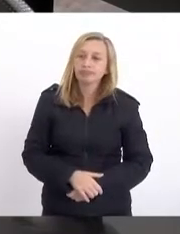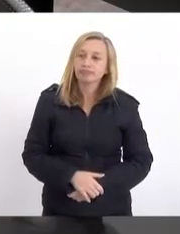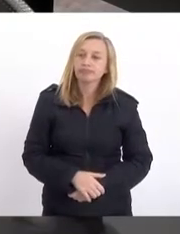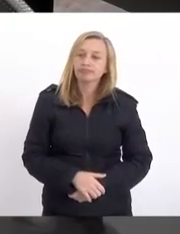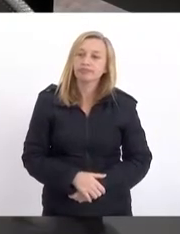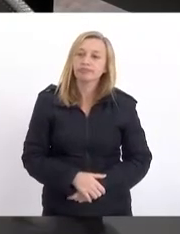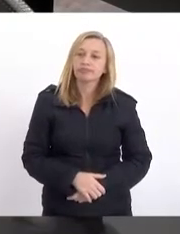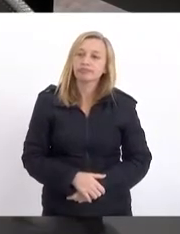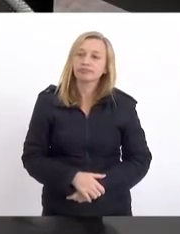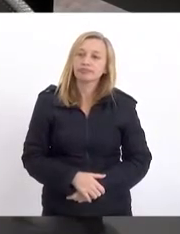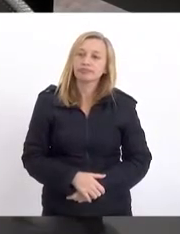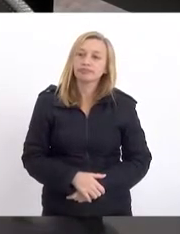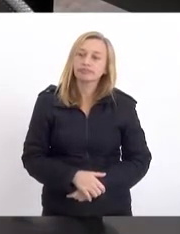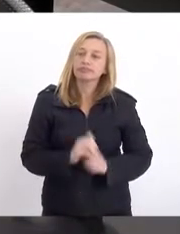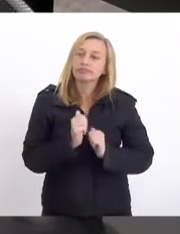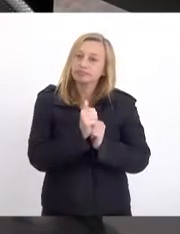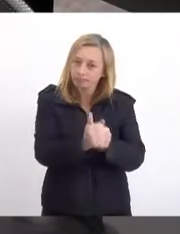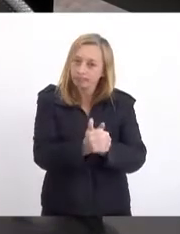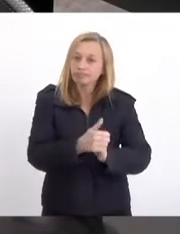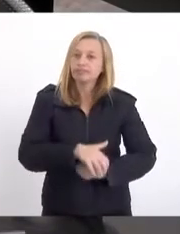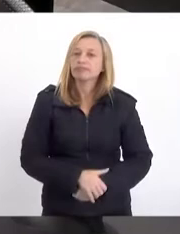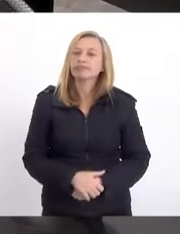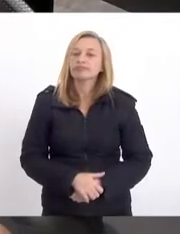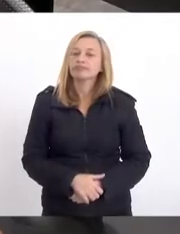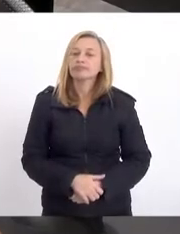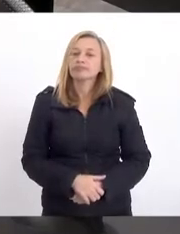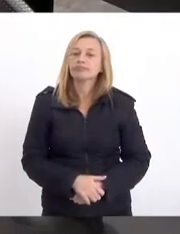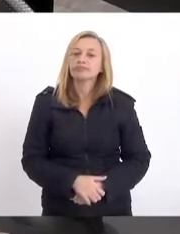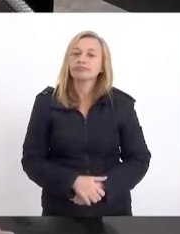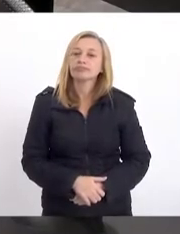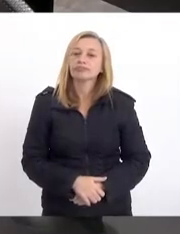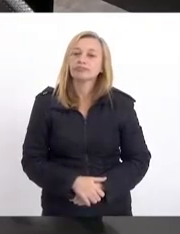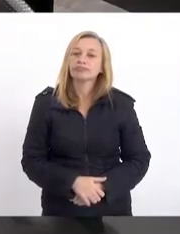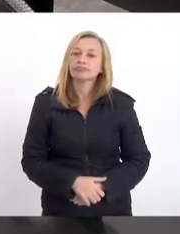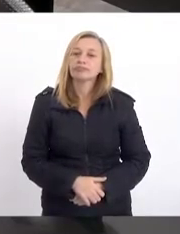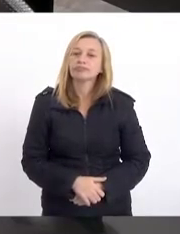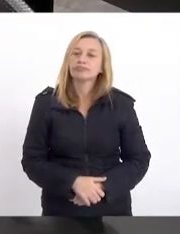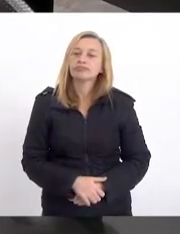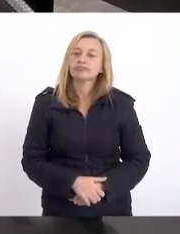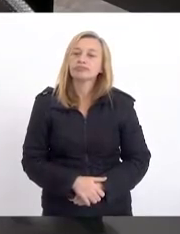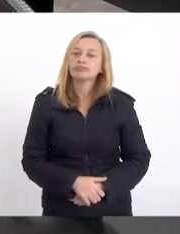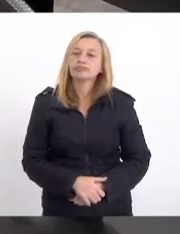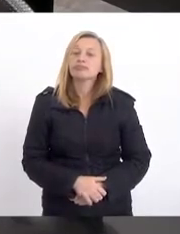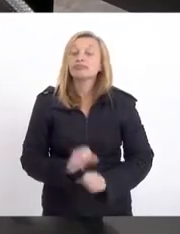Para acompanhar e